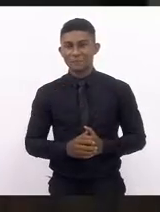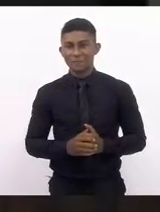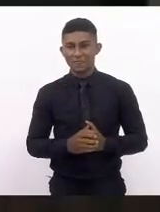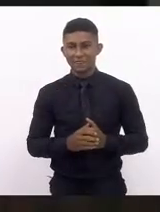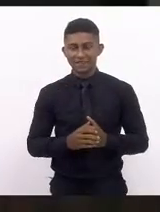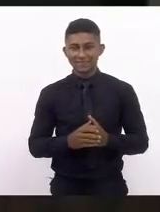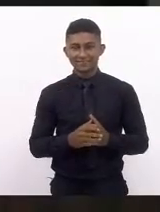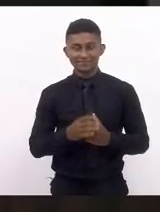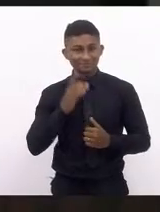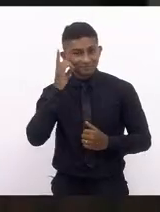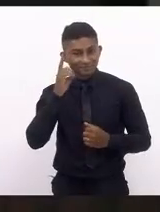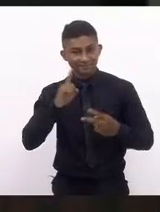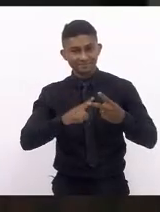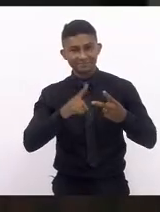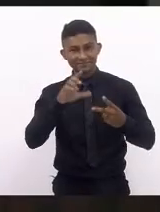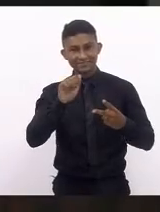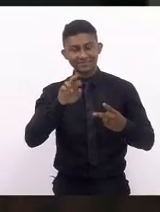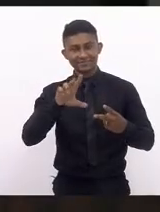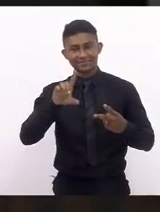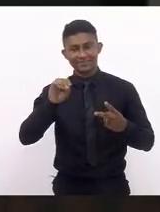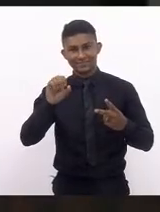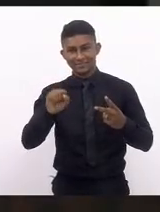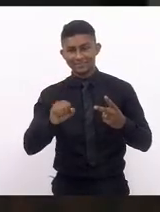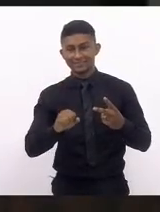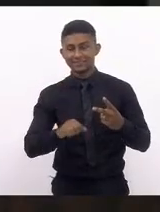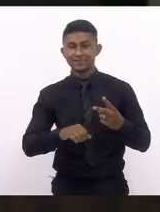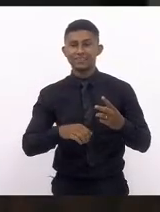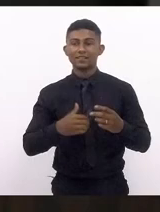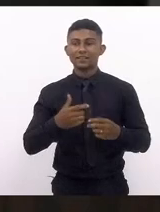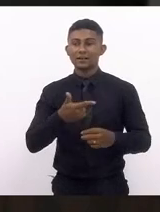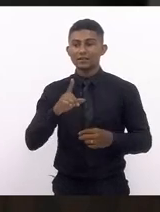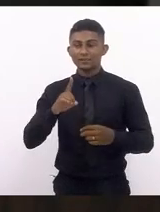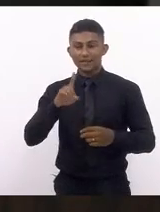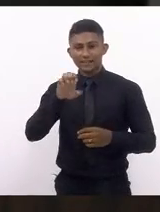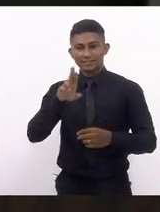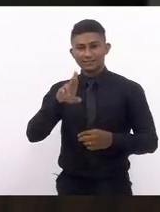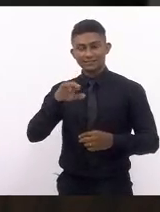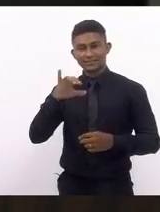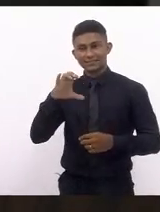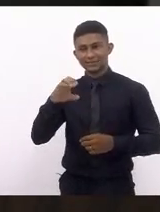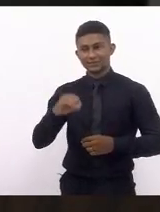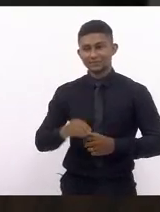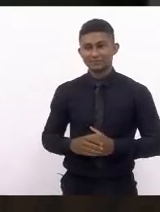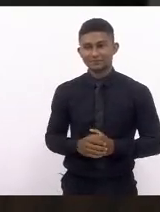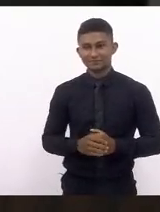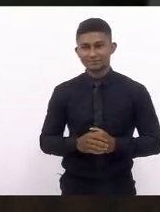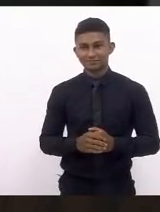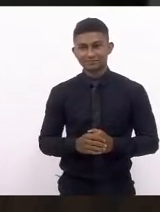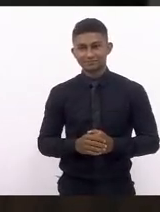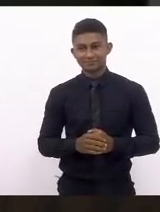de assuntos municipais deputado Carlos Macedo Deputado Eurico Júnior Deputado Eurico